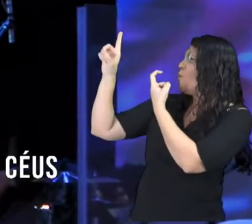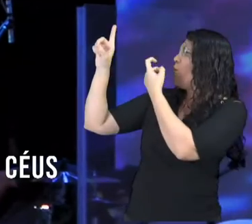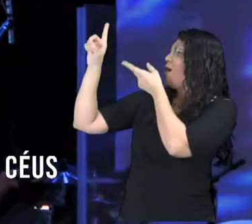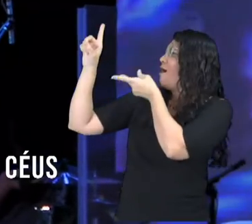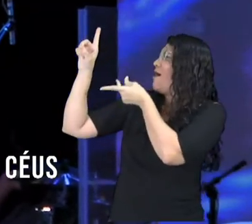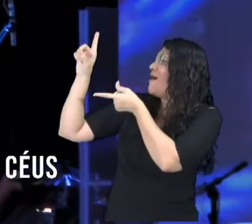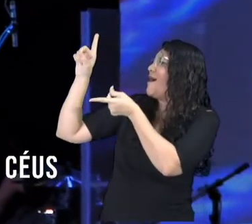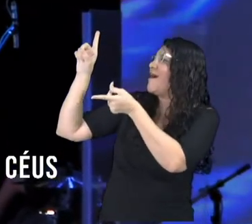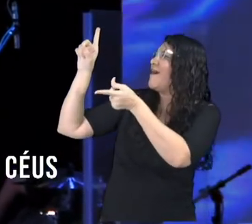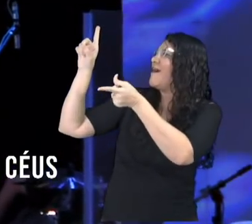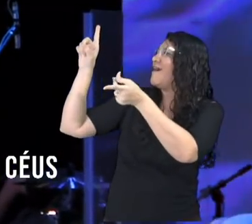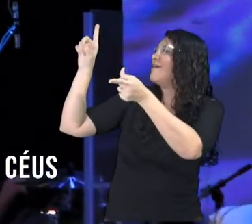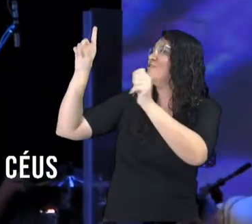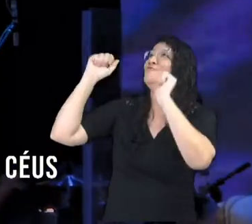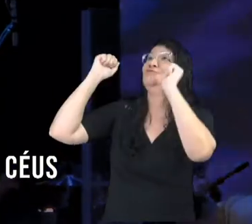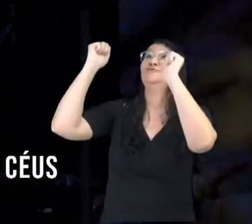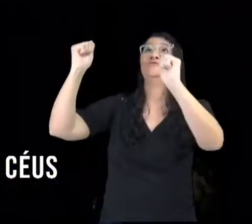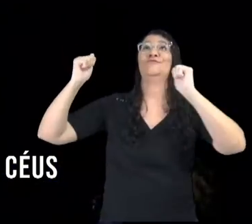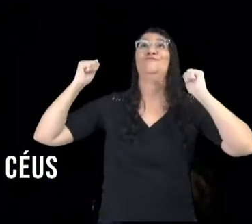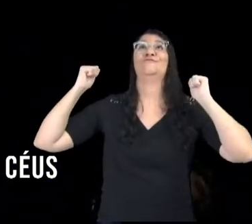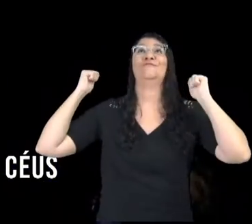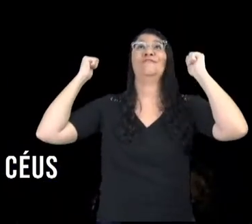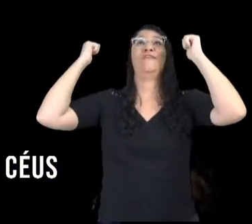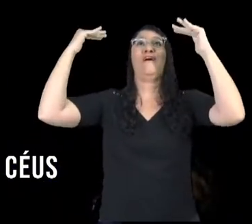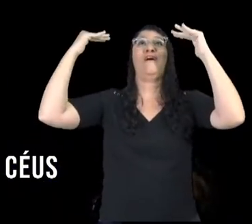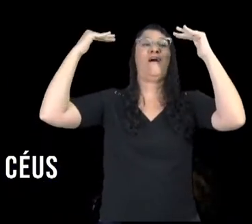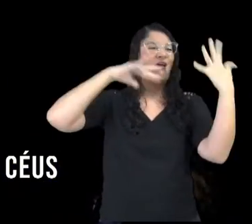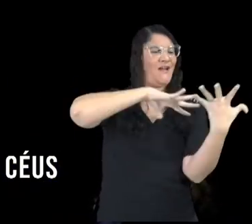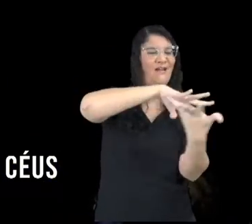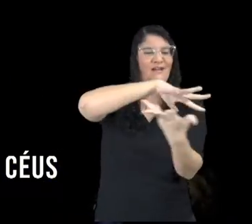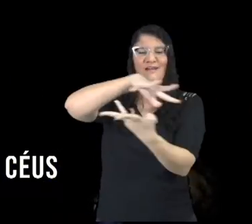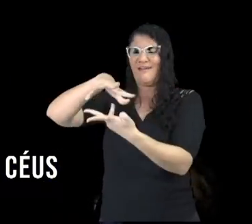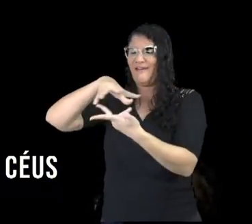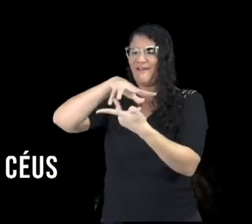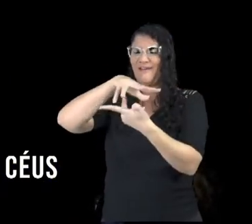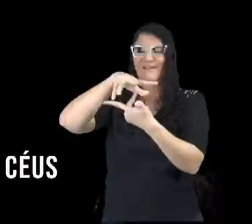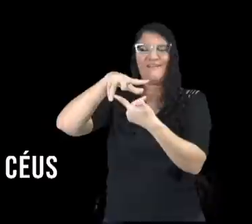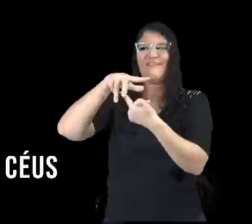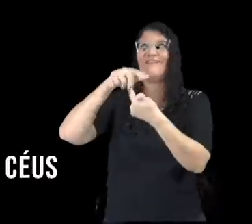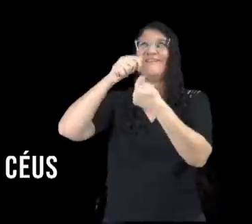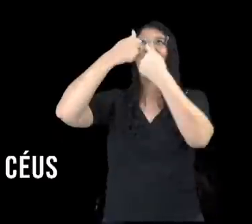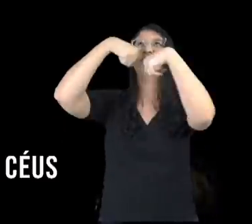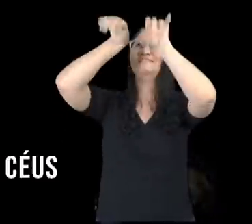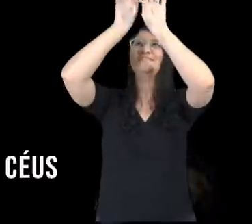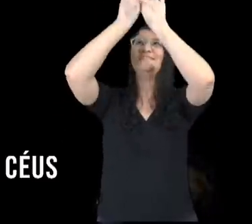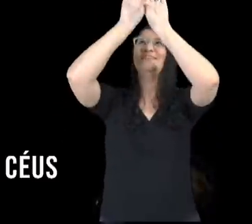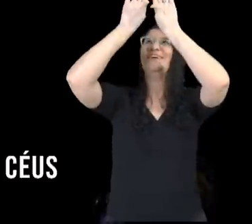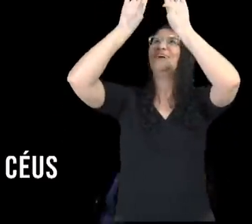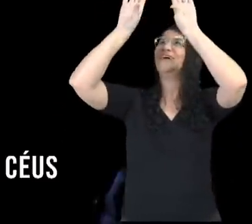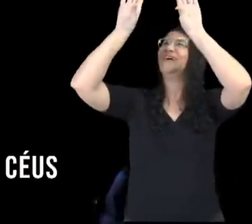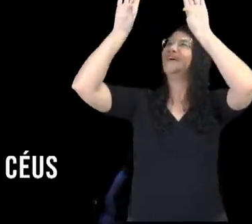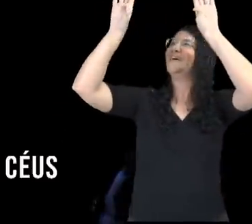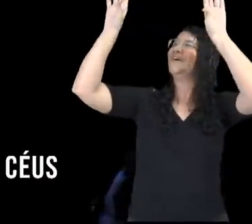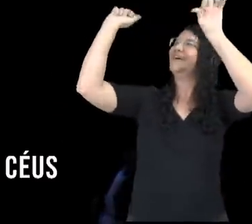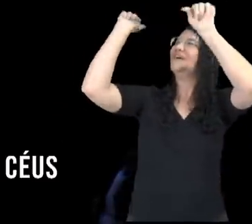o Deus eterno sobre toda a terra e